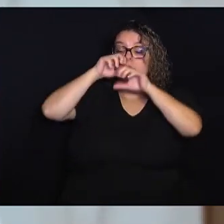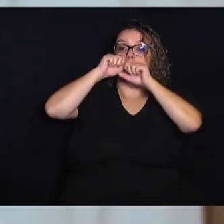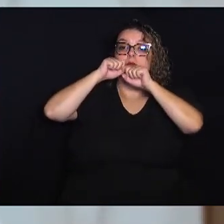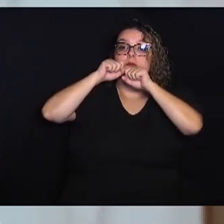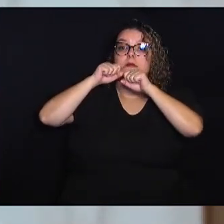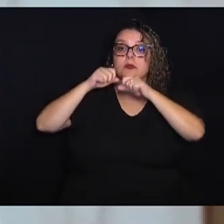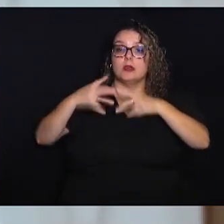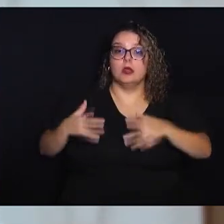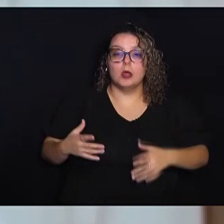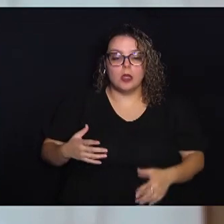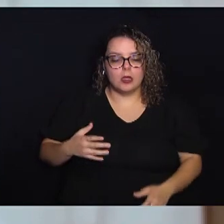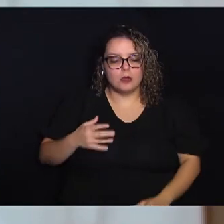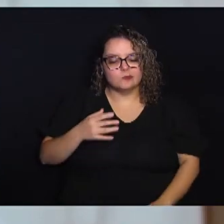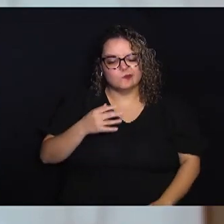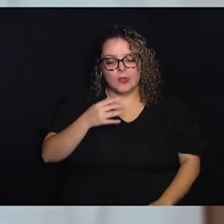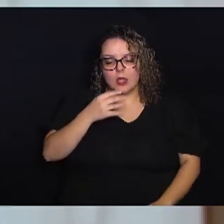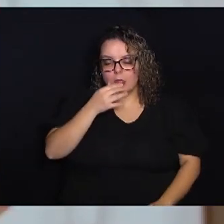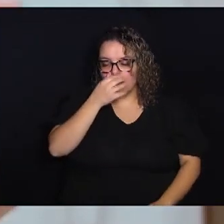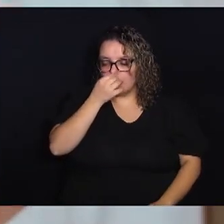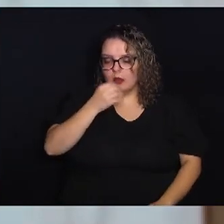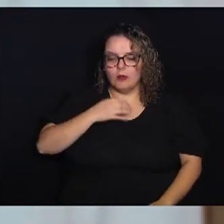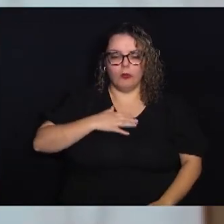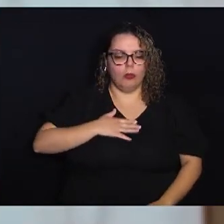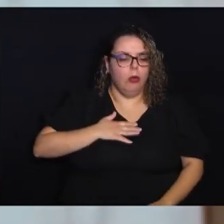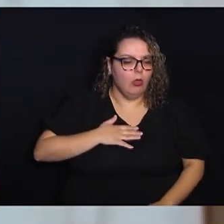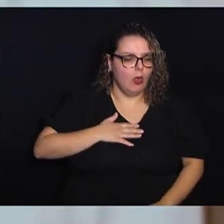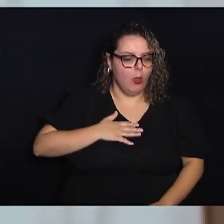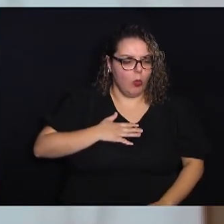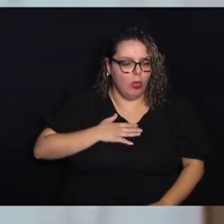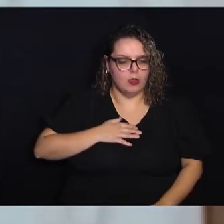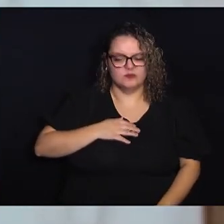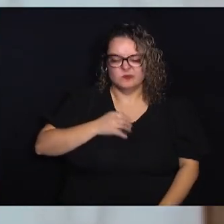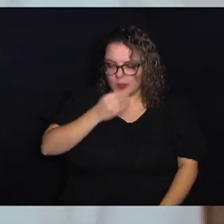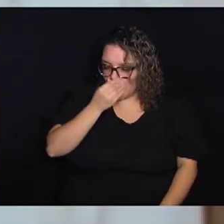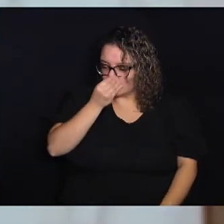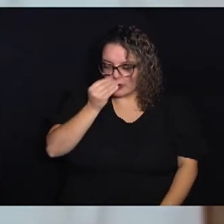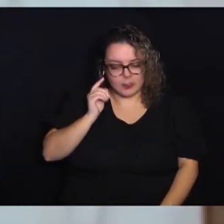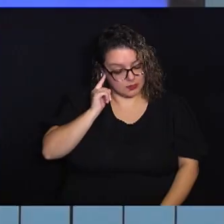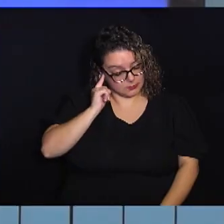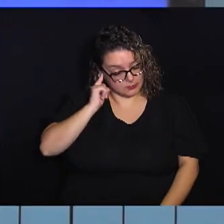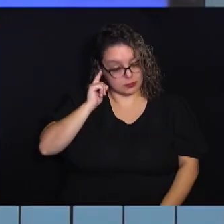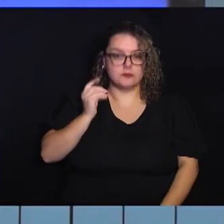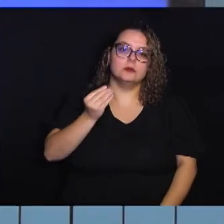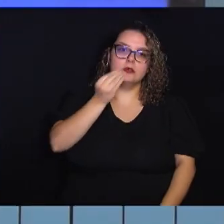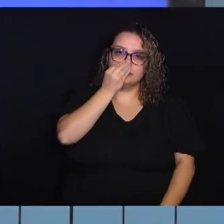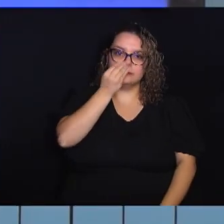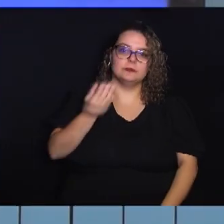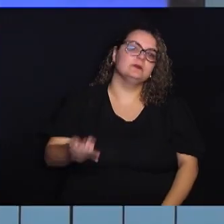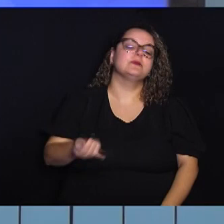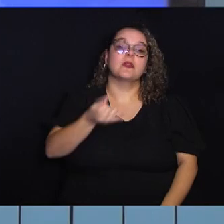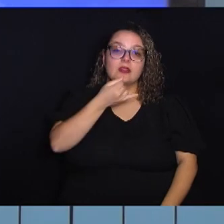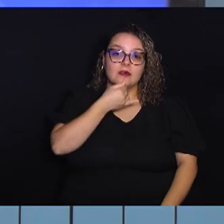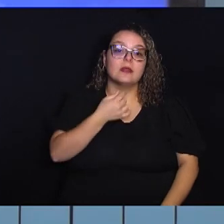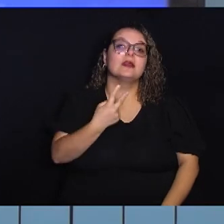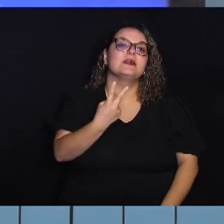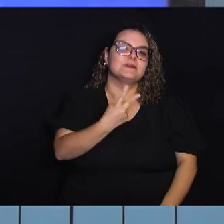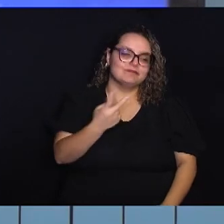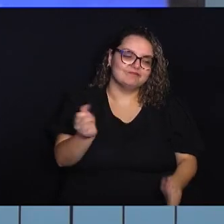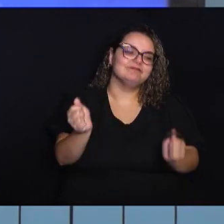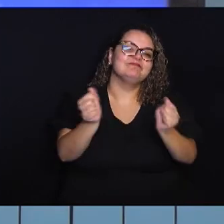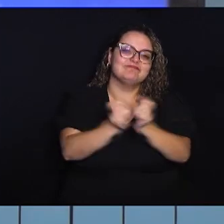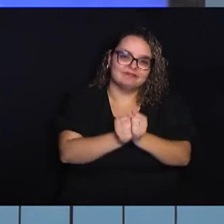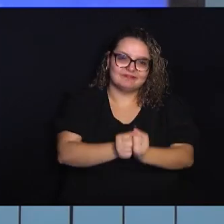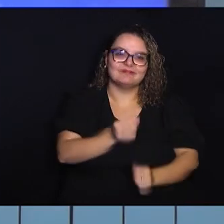ali, e aí começou a tossir, espirrar, isso aí é grande chance de ser rinite. Doutor, infelizmente eu tenho esse combo, rinite